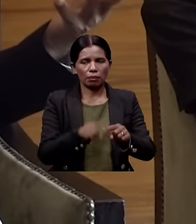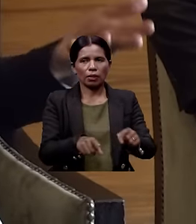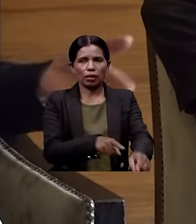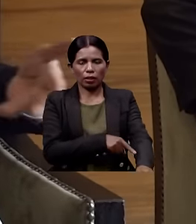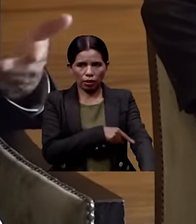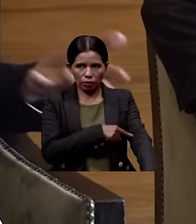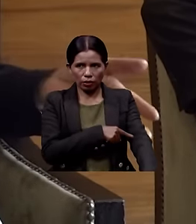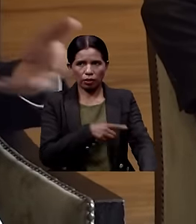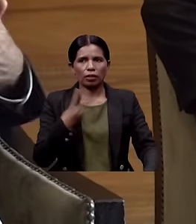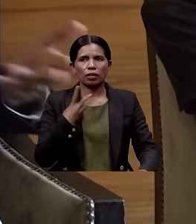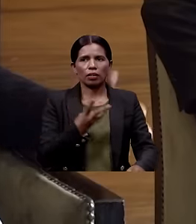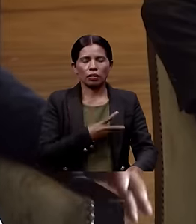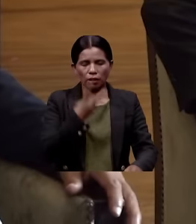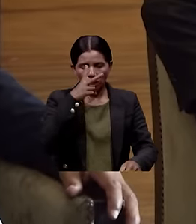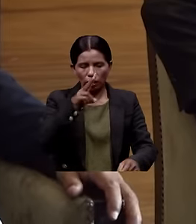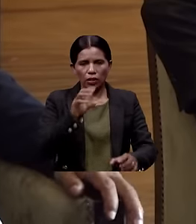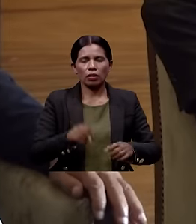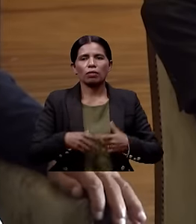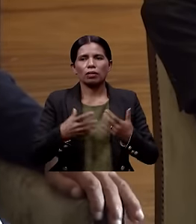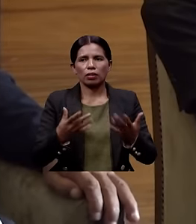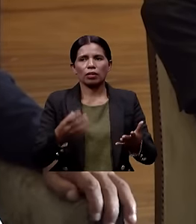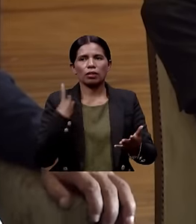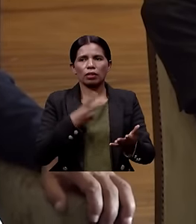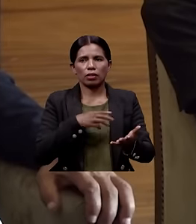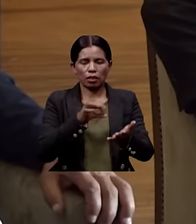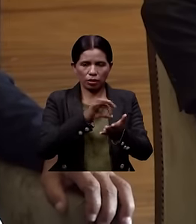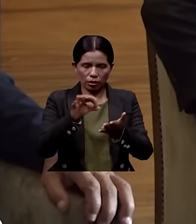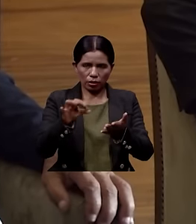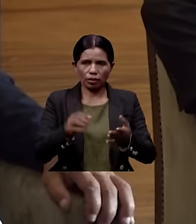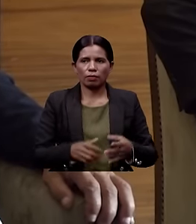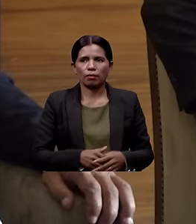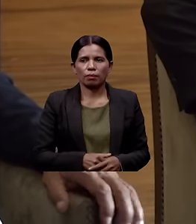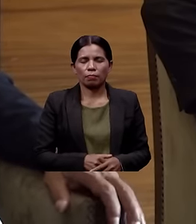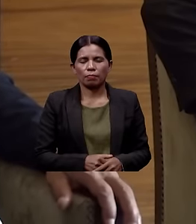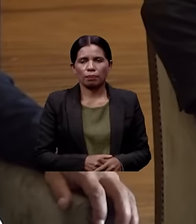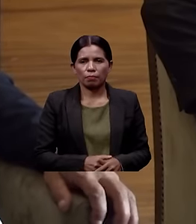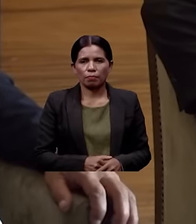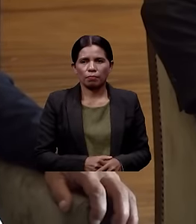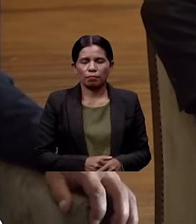vá, e da Aretor, e da assina de ela.